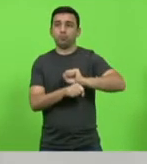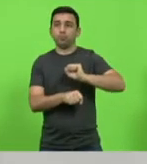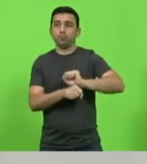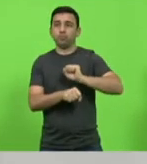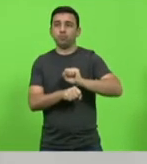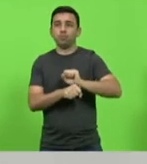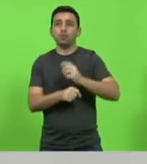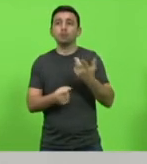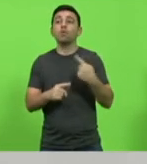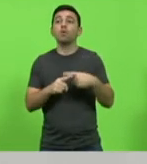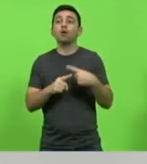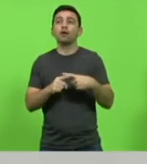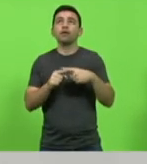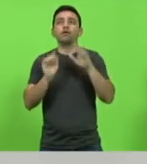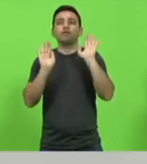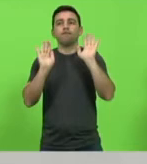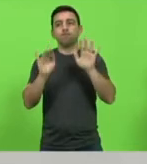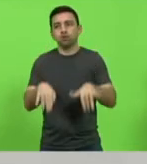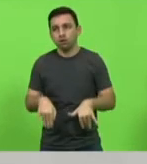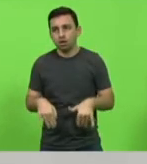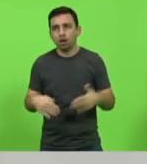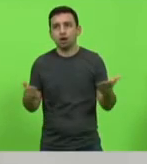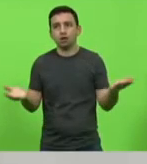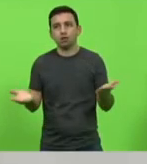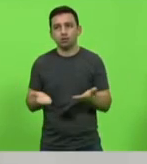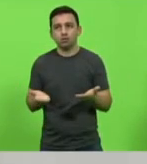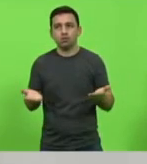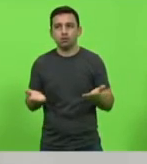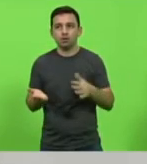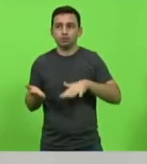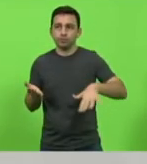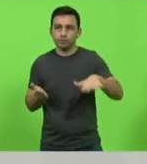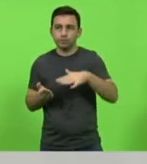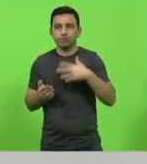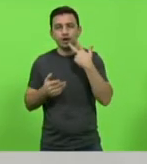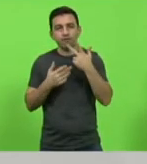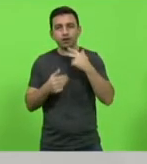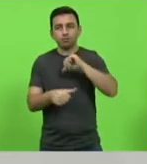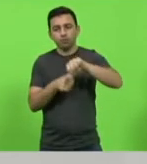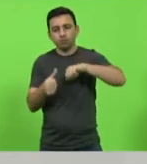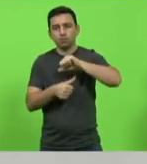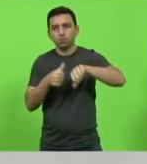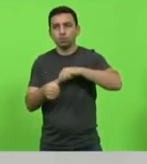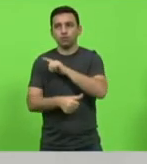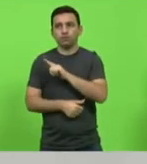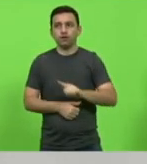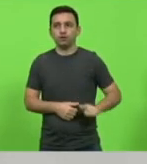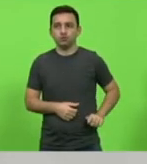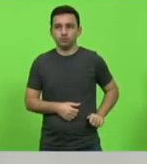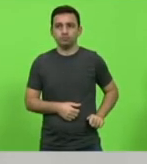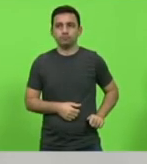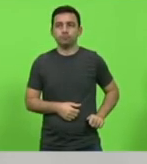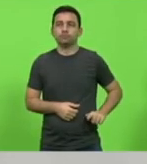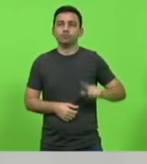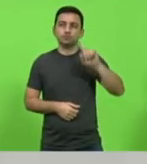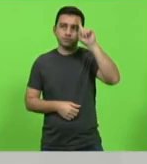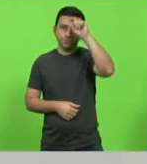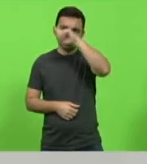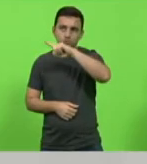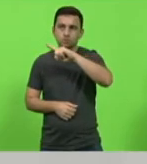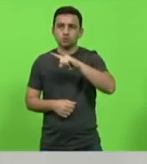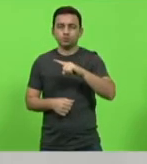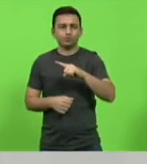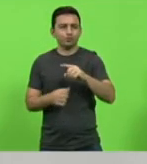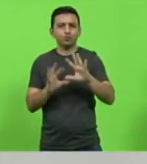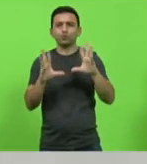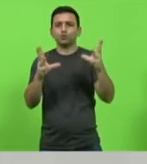isso porque finalmente parece ter chegado ao fim o troca-troca no governo do estado situação que certamente nenhum